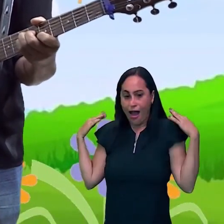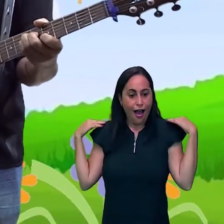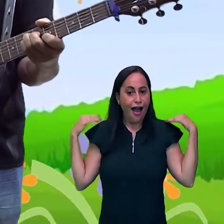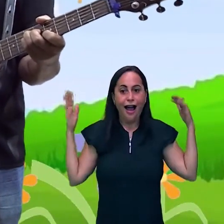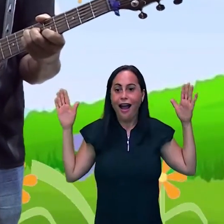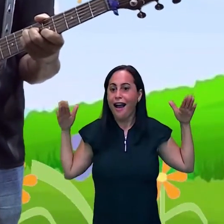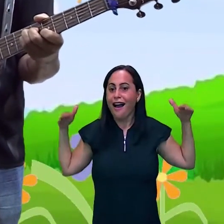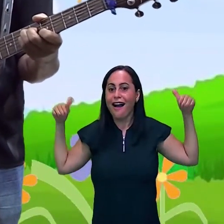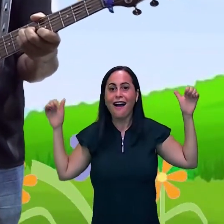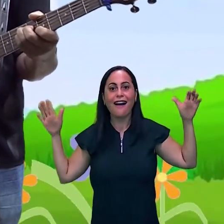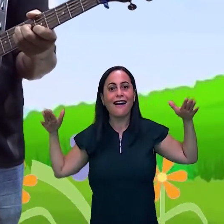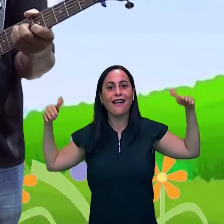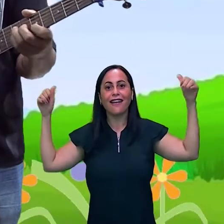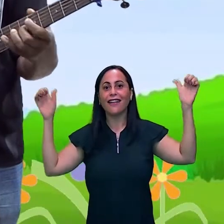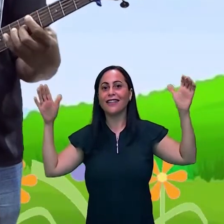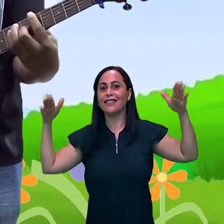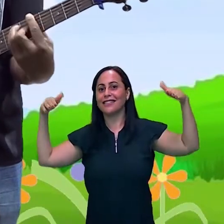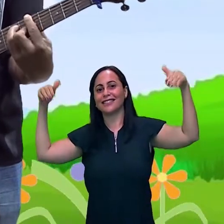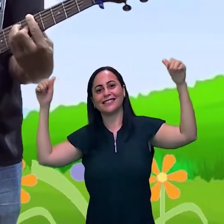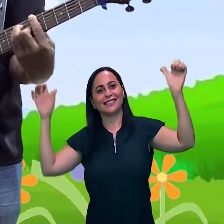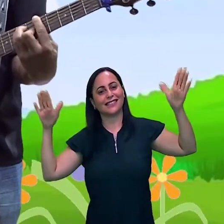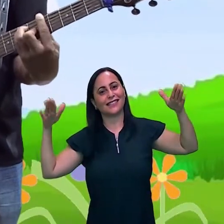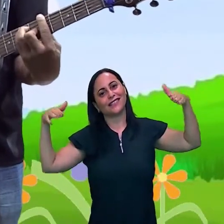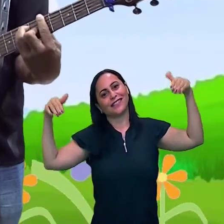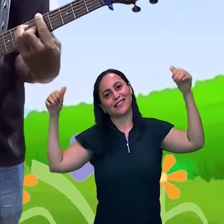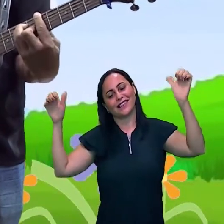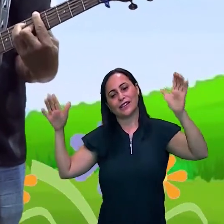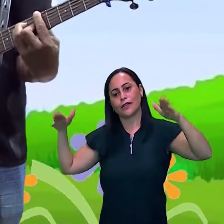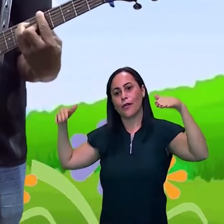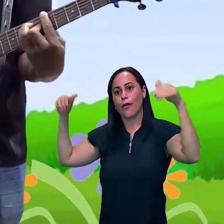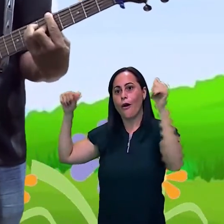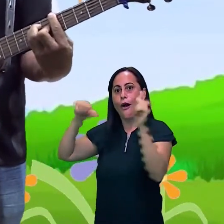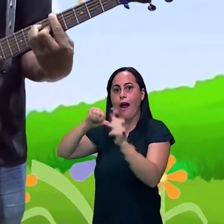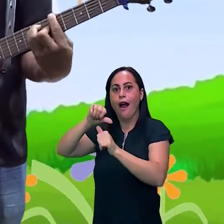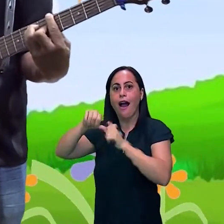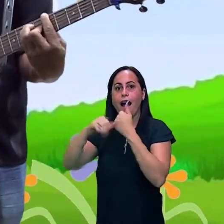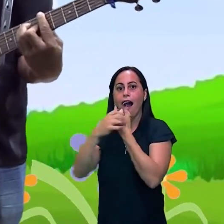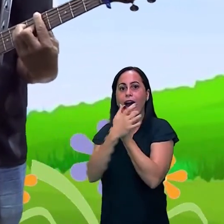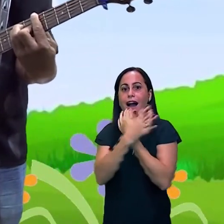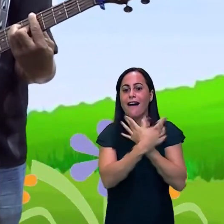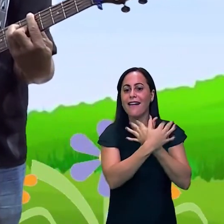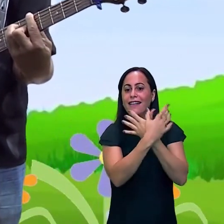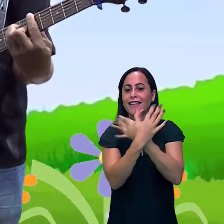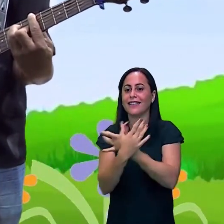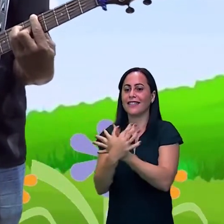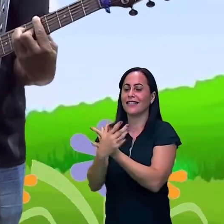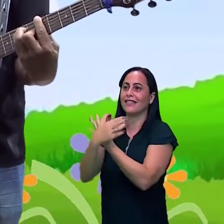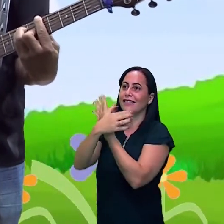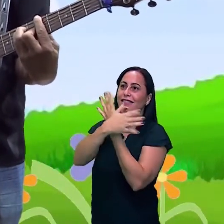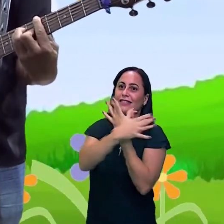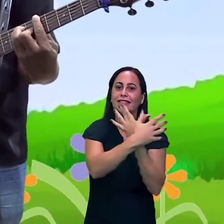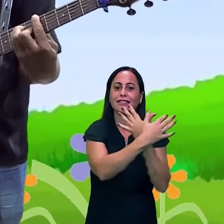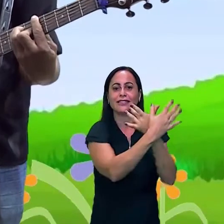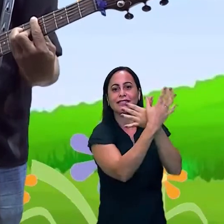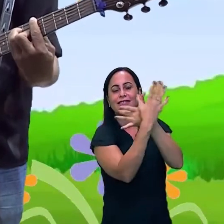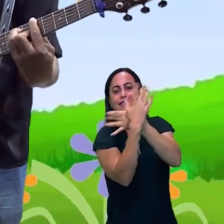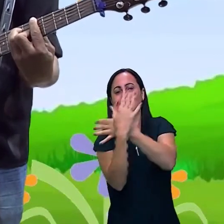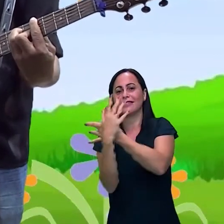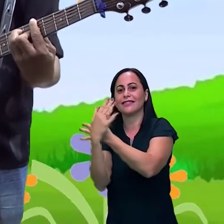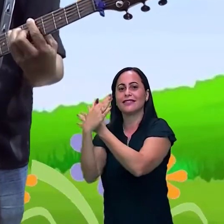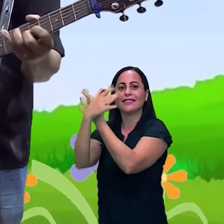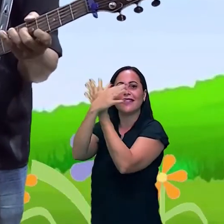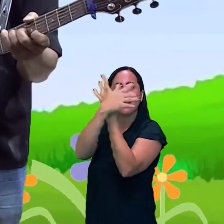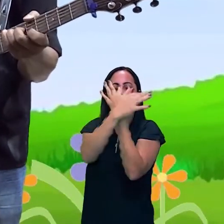asas e bem alta ela voou. Viu uma borboleta